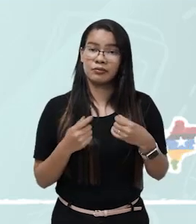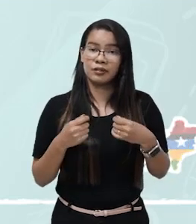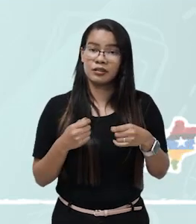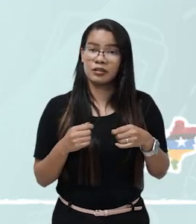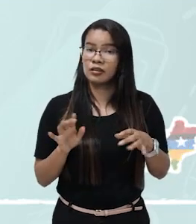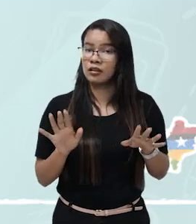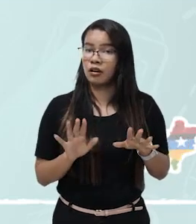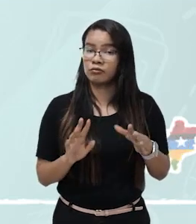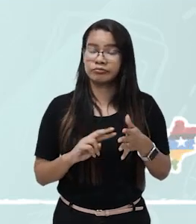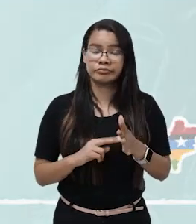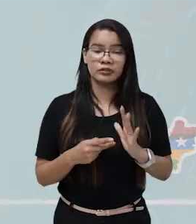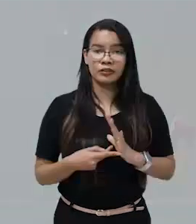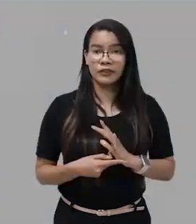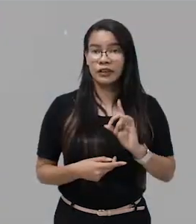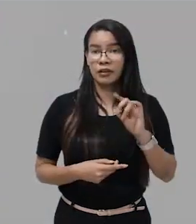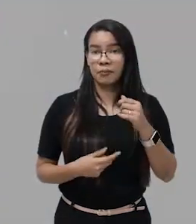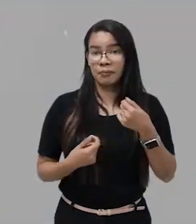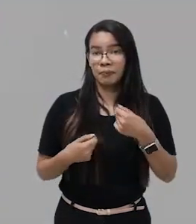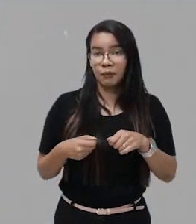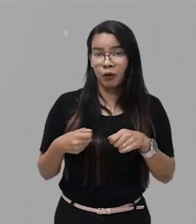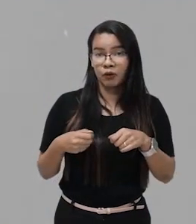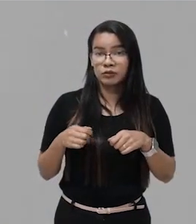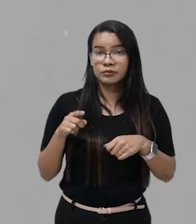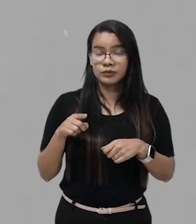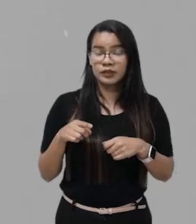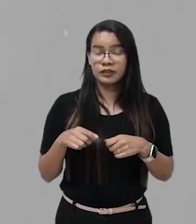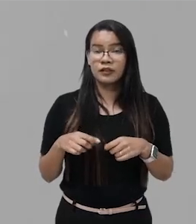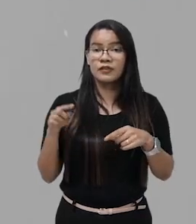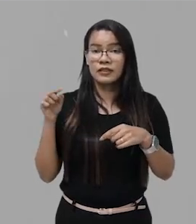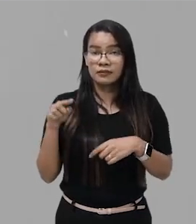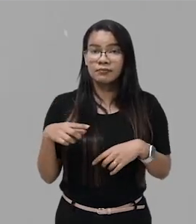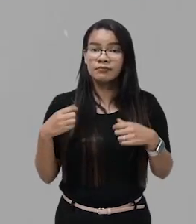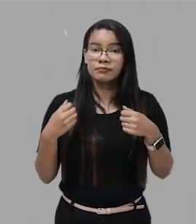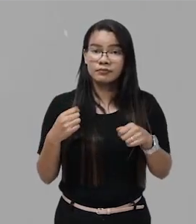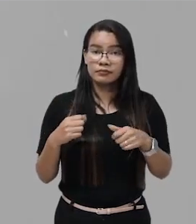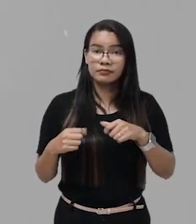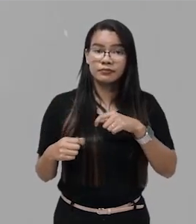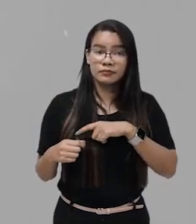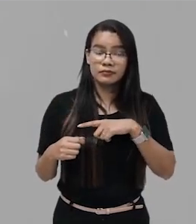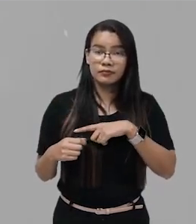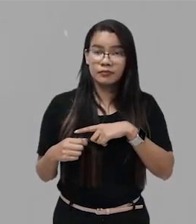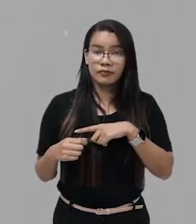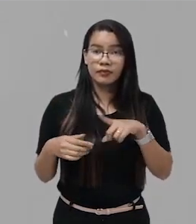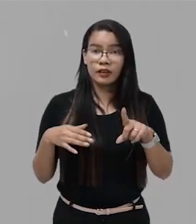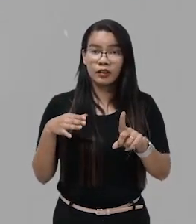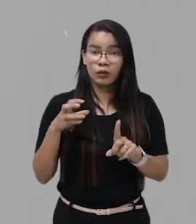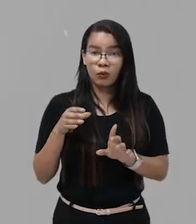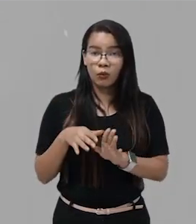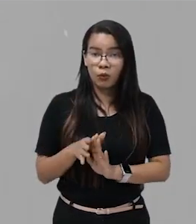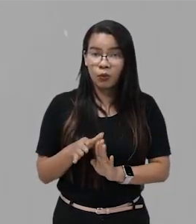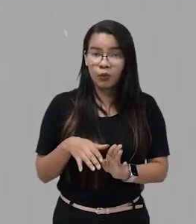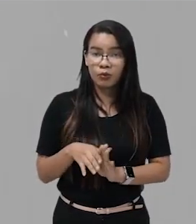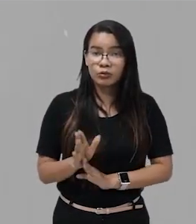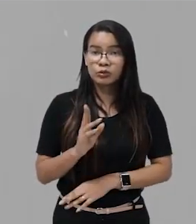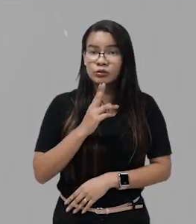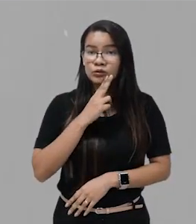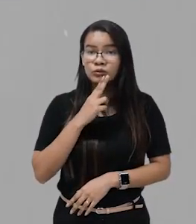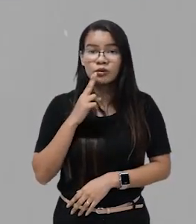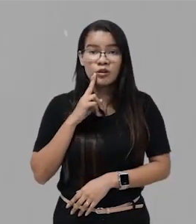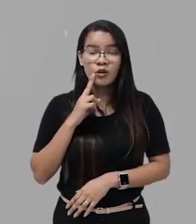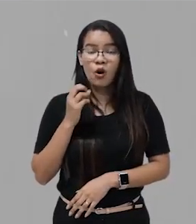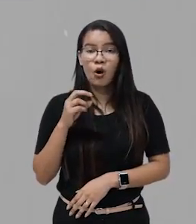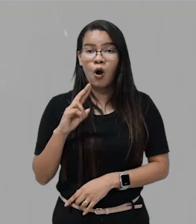você. Aquilo que eu falei ainda há pouco, você tem que ter a indicação de um nutricionista, de um